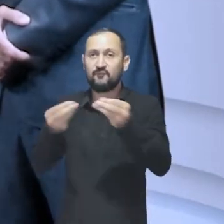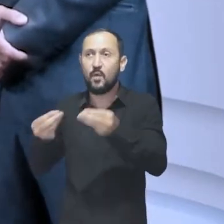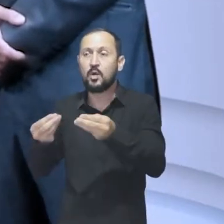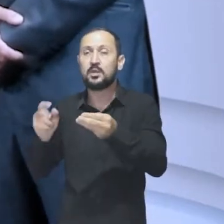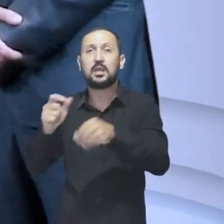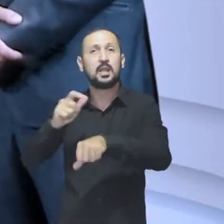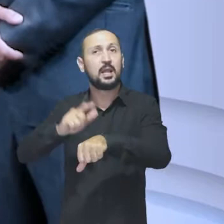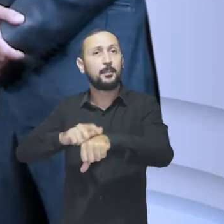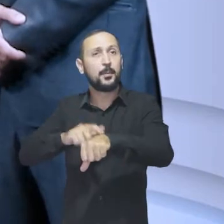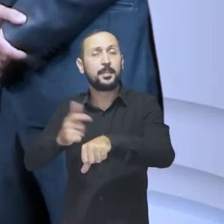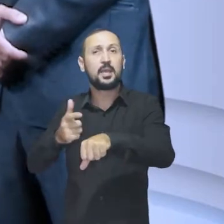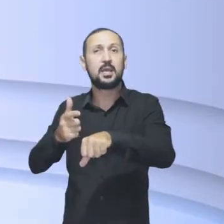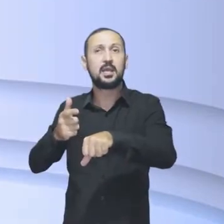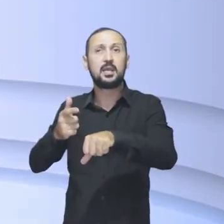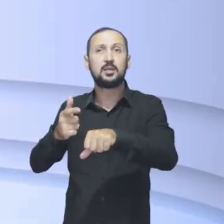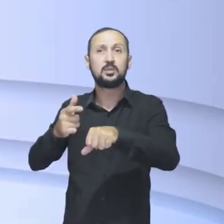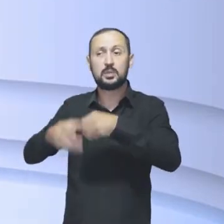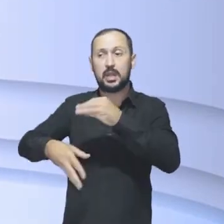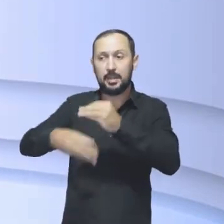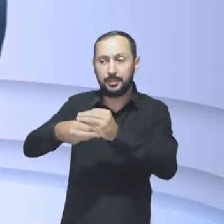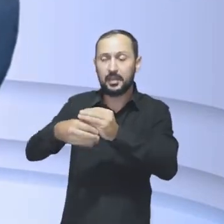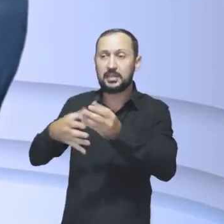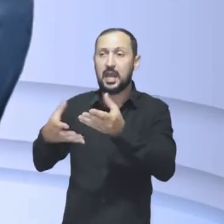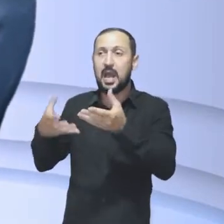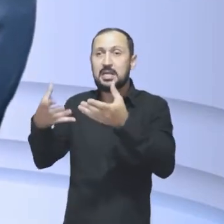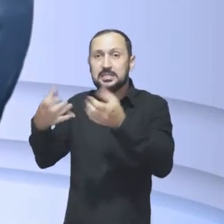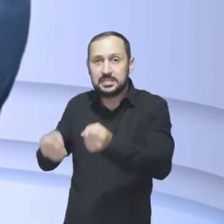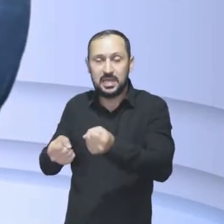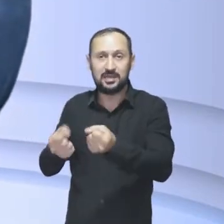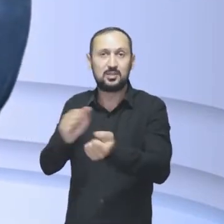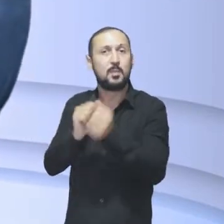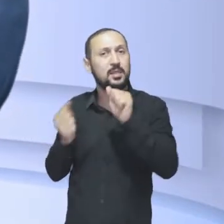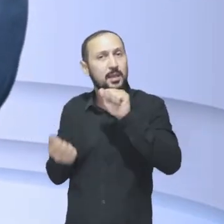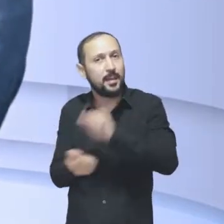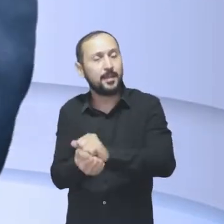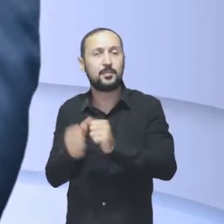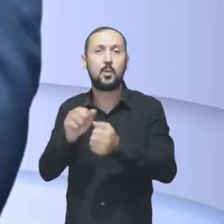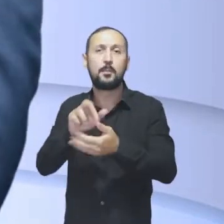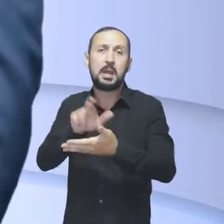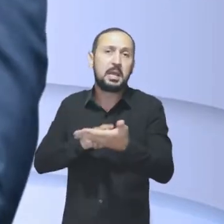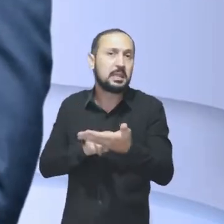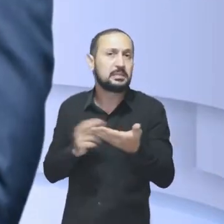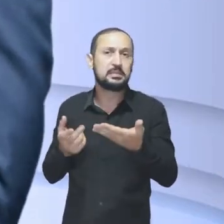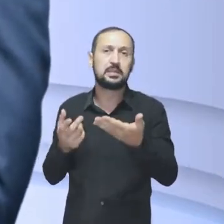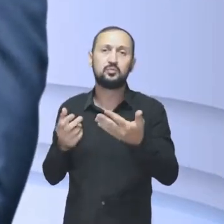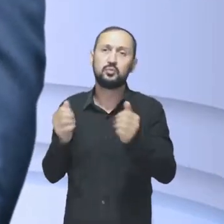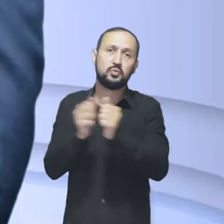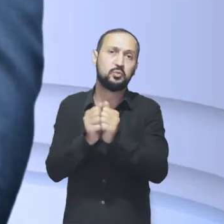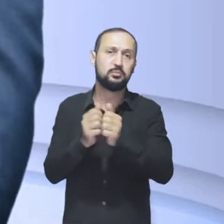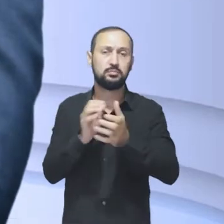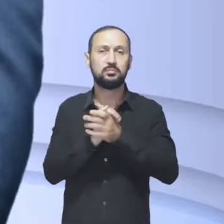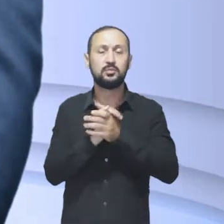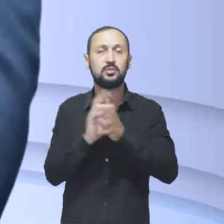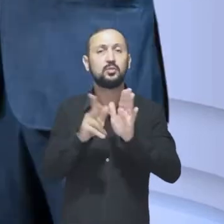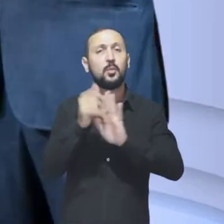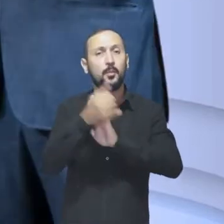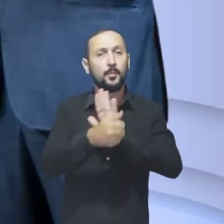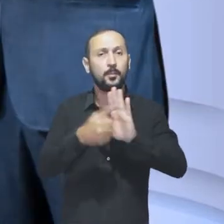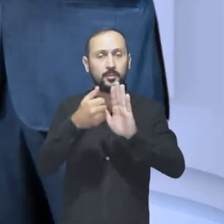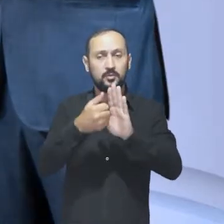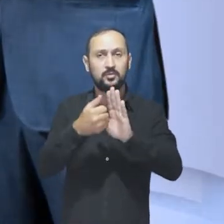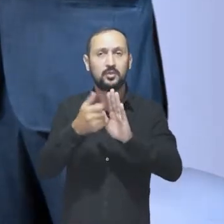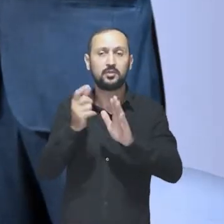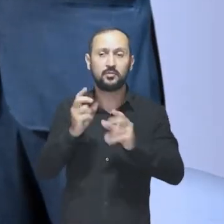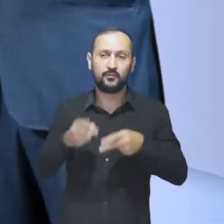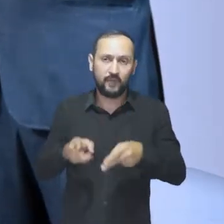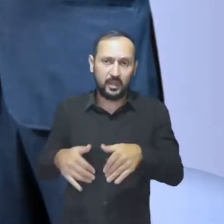o projeto passa a fluir. Então, depois que esse período de pauta, esse período de oferecimento de emendas é